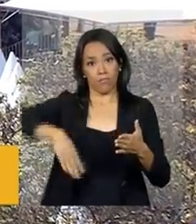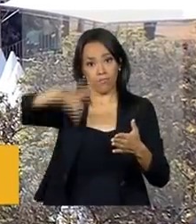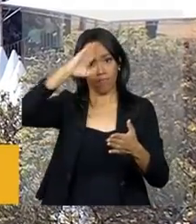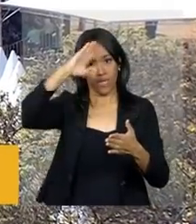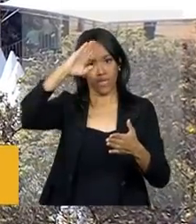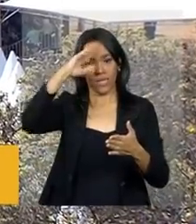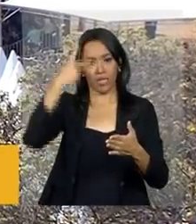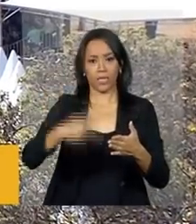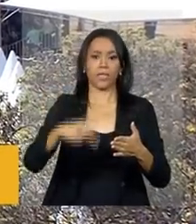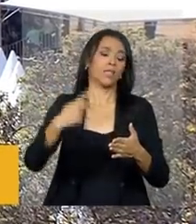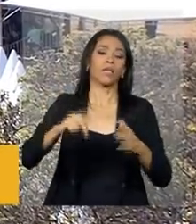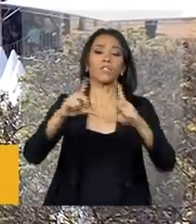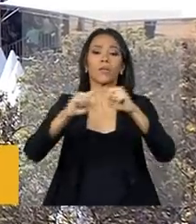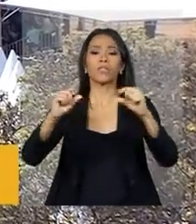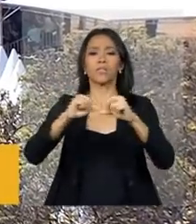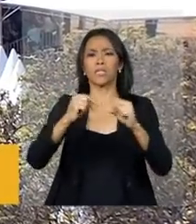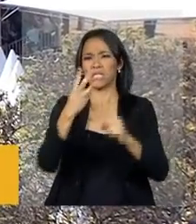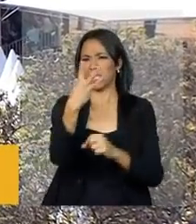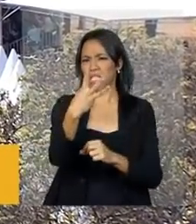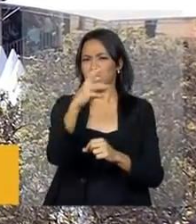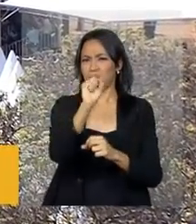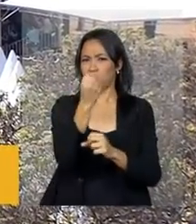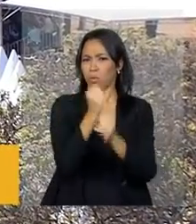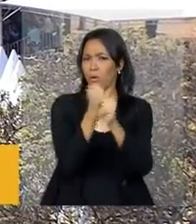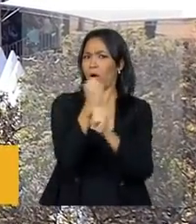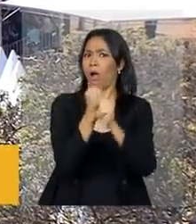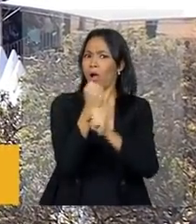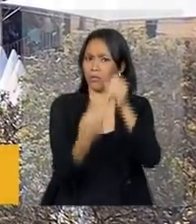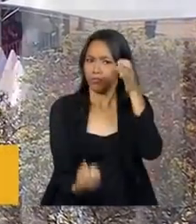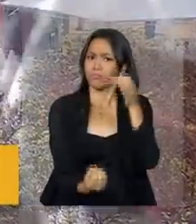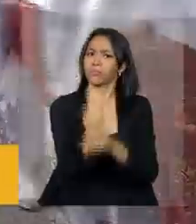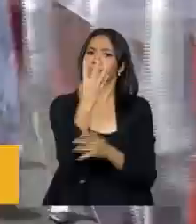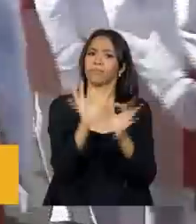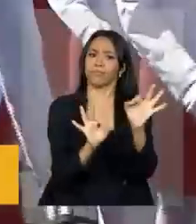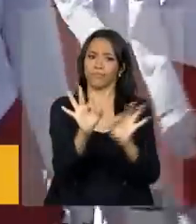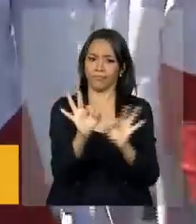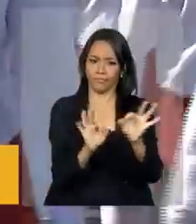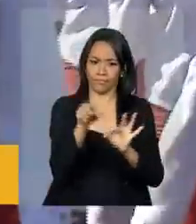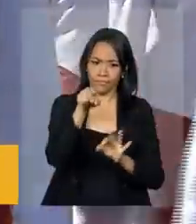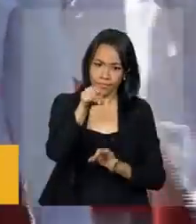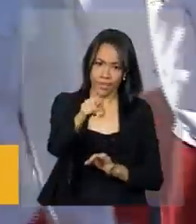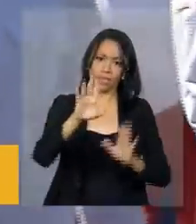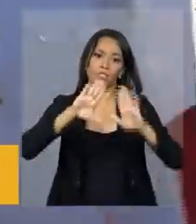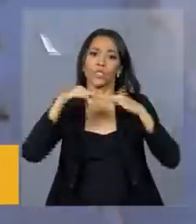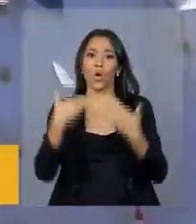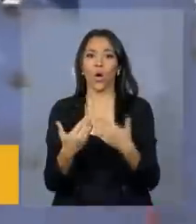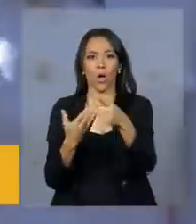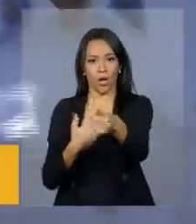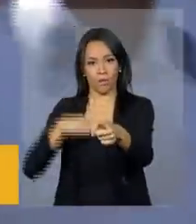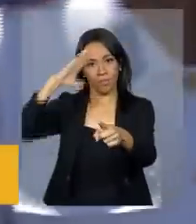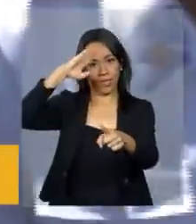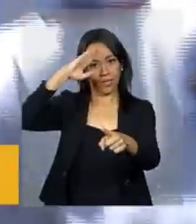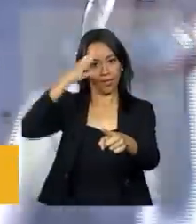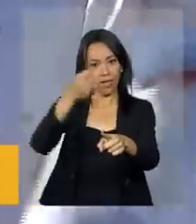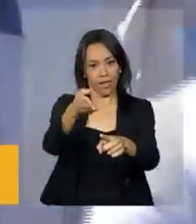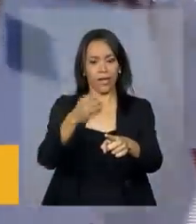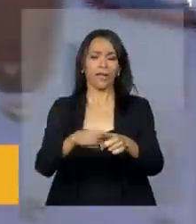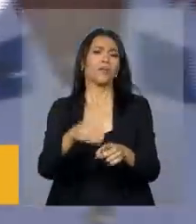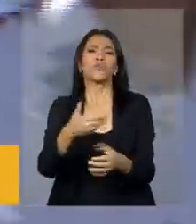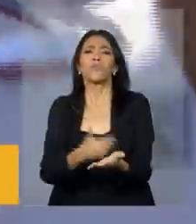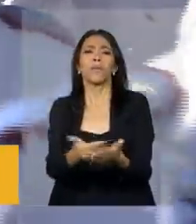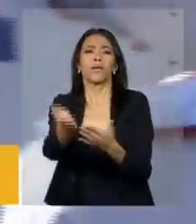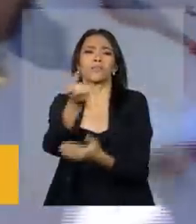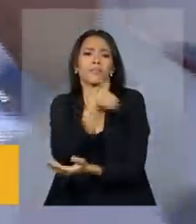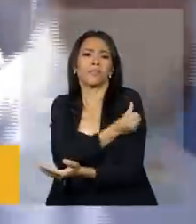tradicional, 38 anos de existência, colégio que vai da sexta série do ensino fundamental